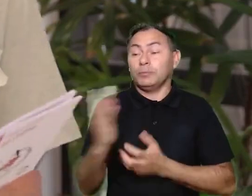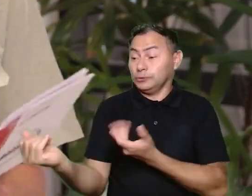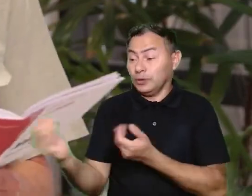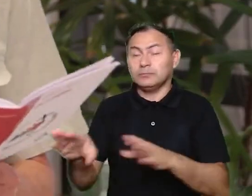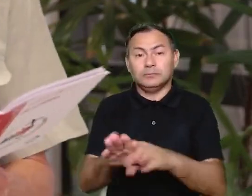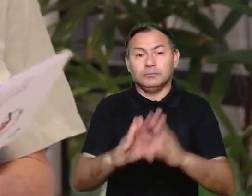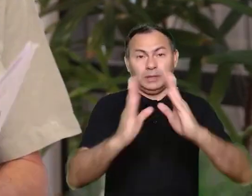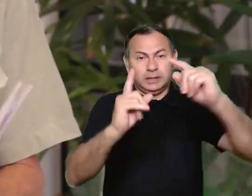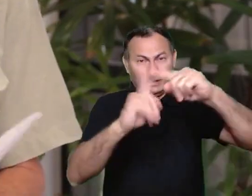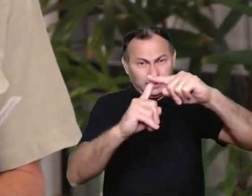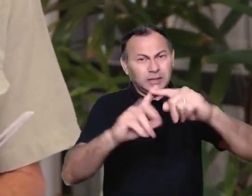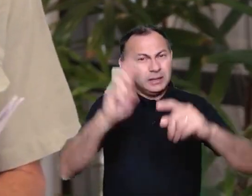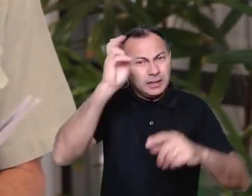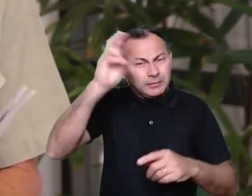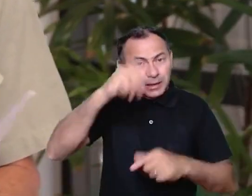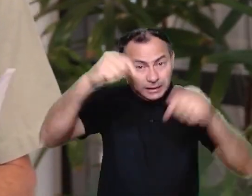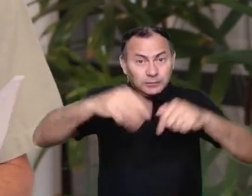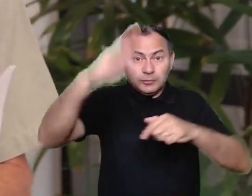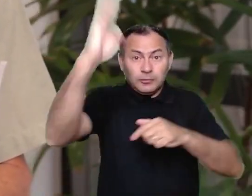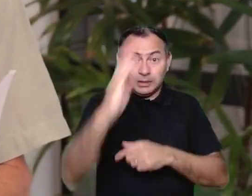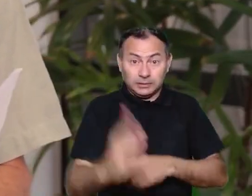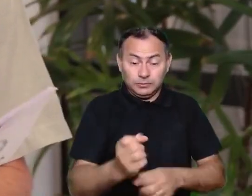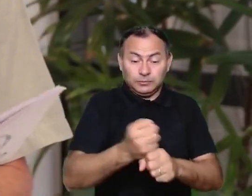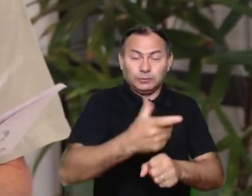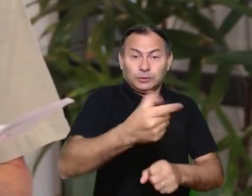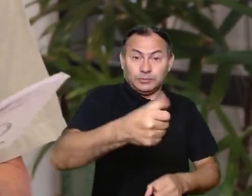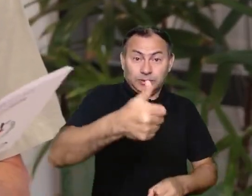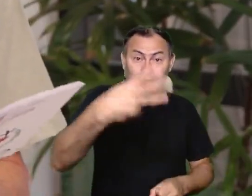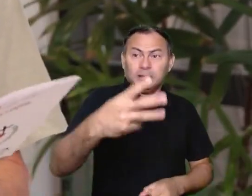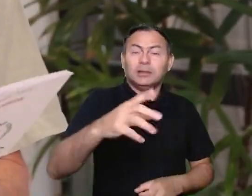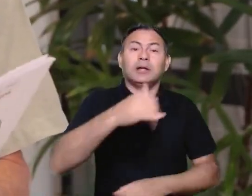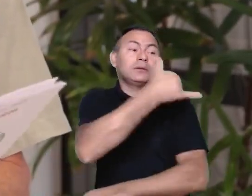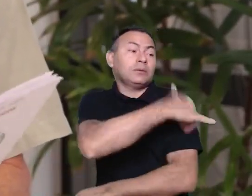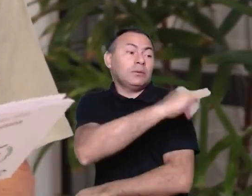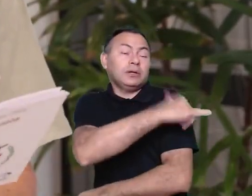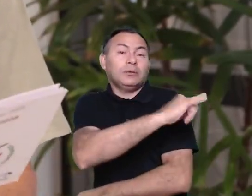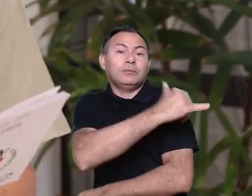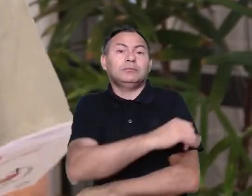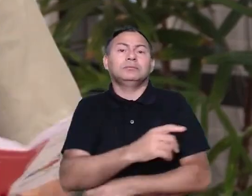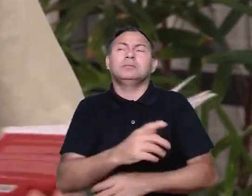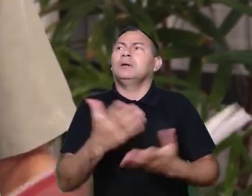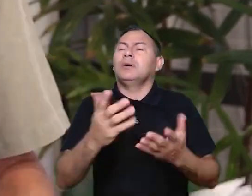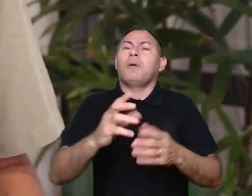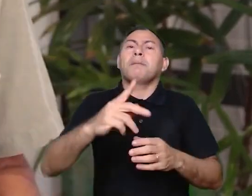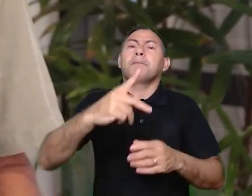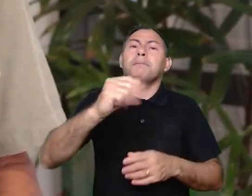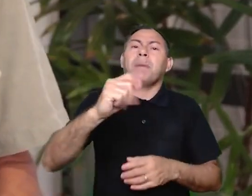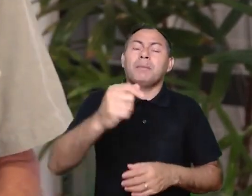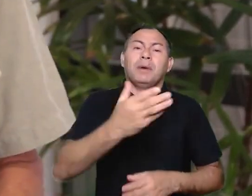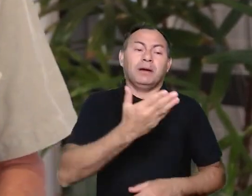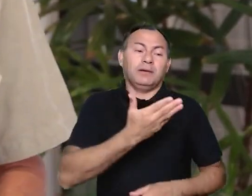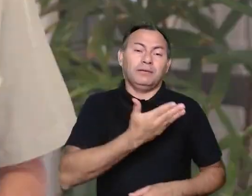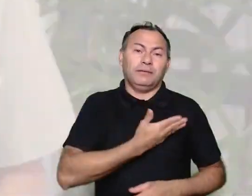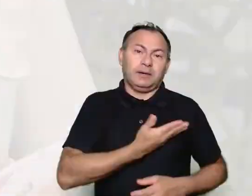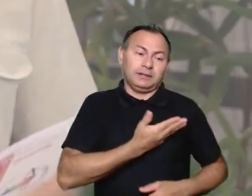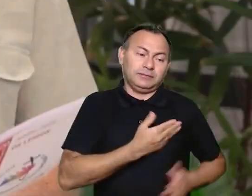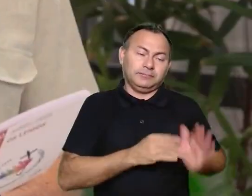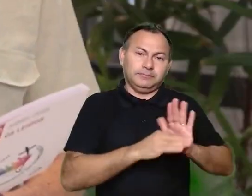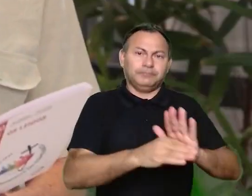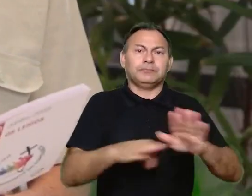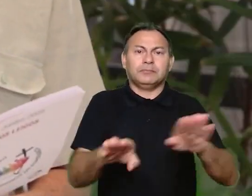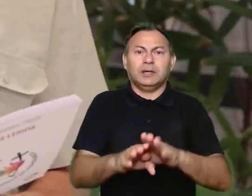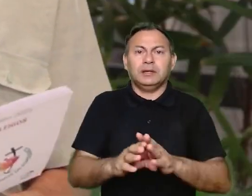igreja. Lembramos com muito carinho no Brasil, né, em 2013, no Rio de Janeiro, quando foi o Papa Francisco.